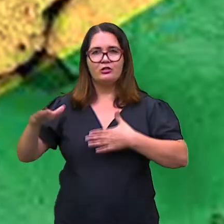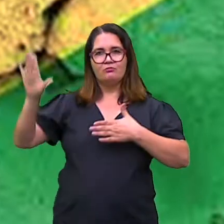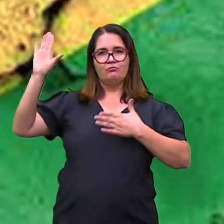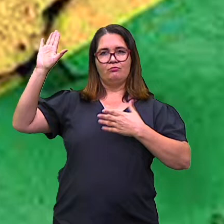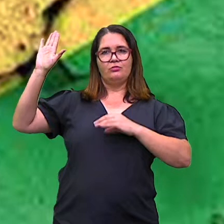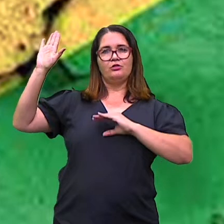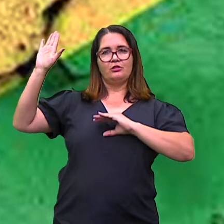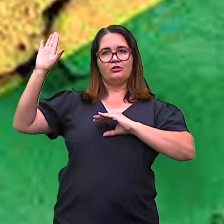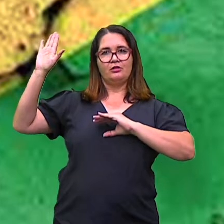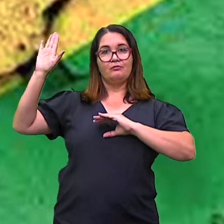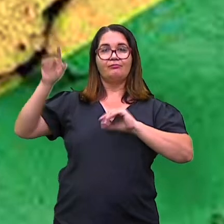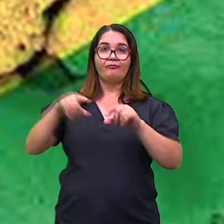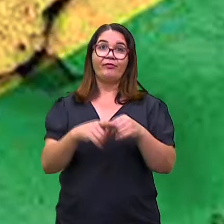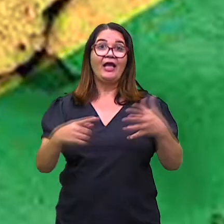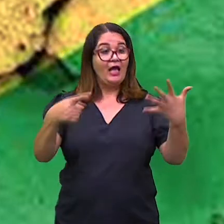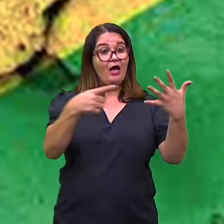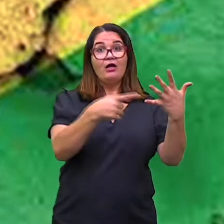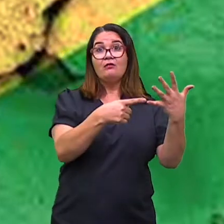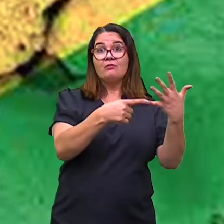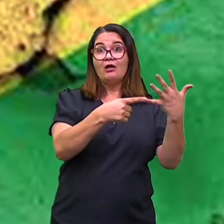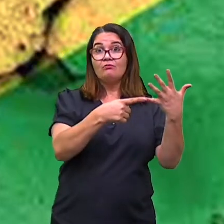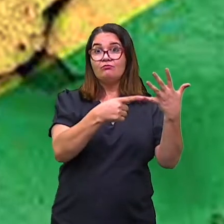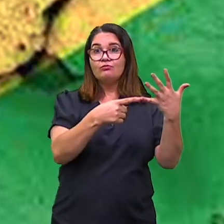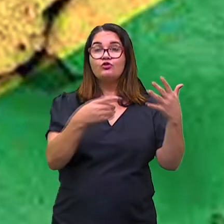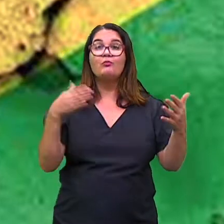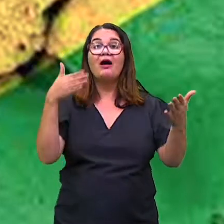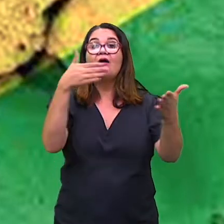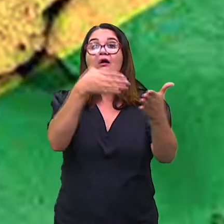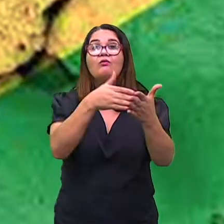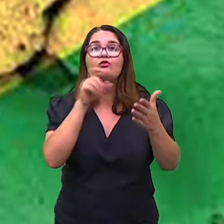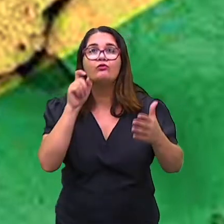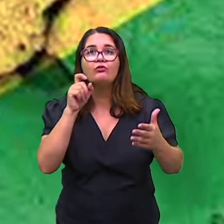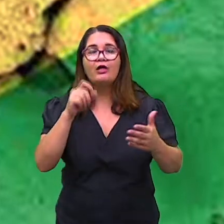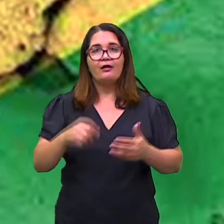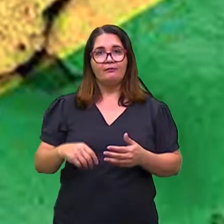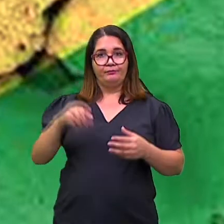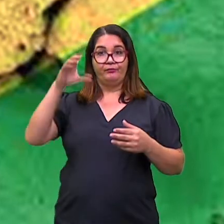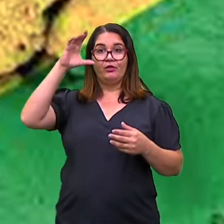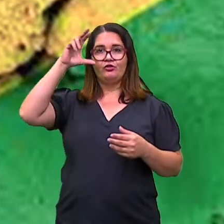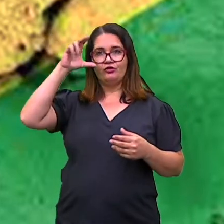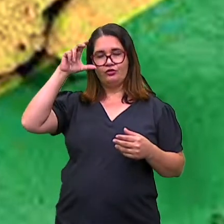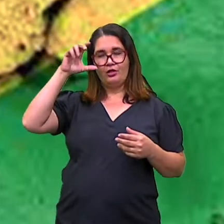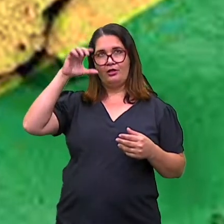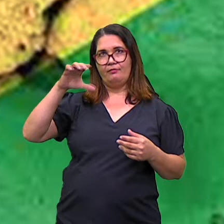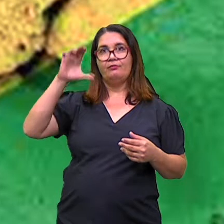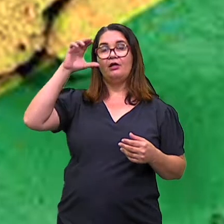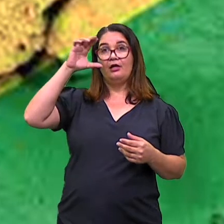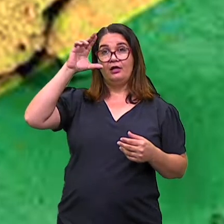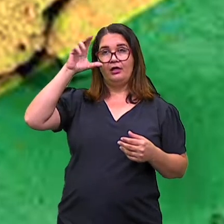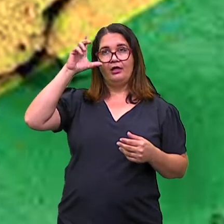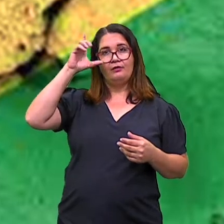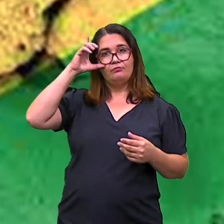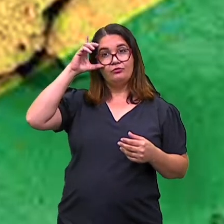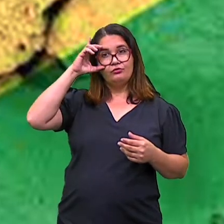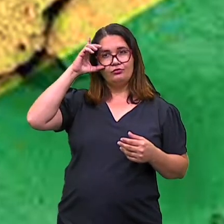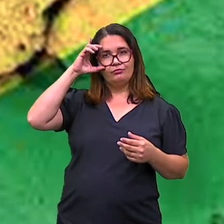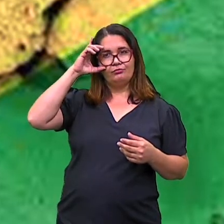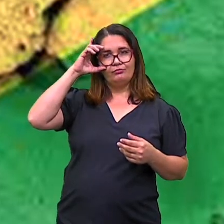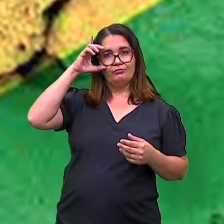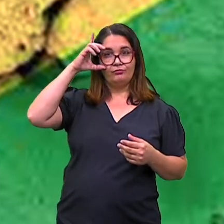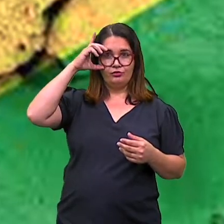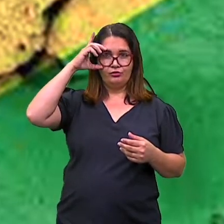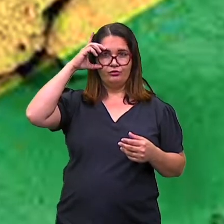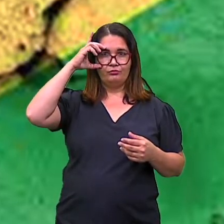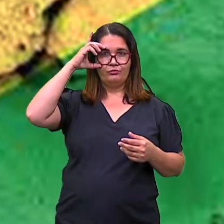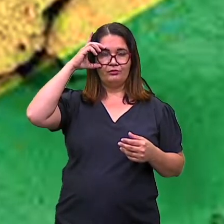contra a Dilma Rousseff, que resultou na cassação do seu mandato. Mas os seus direitos políticos foram